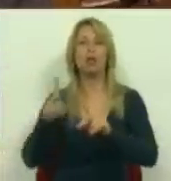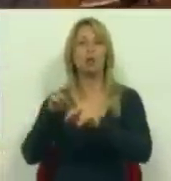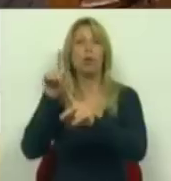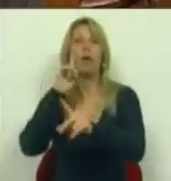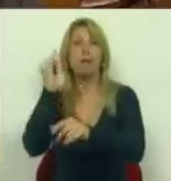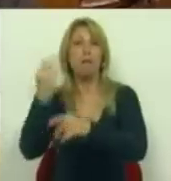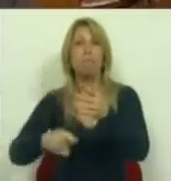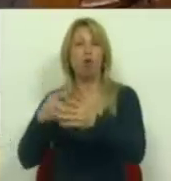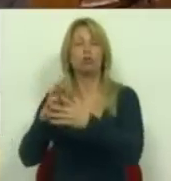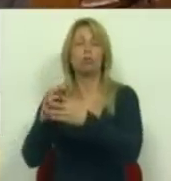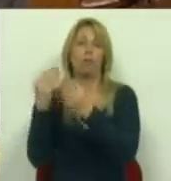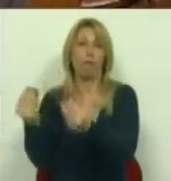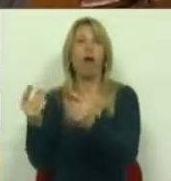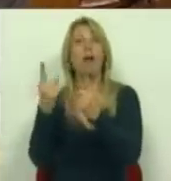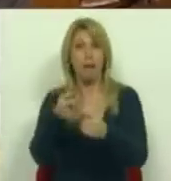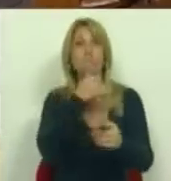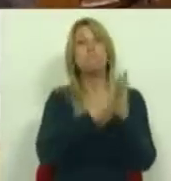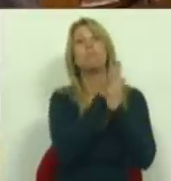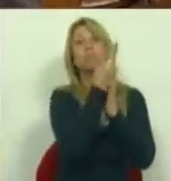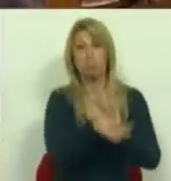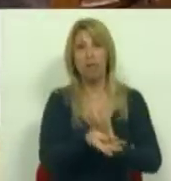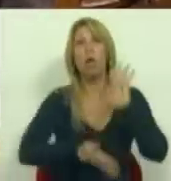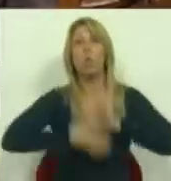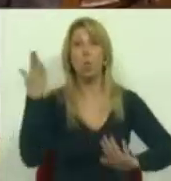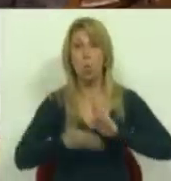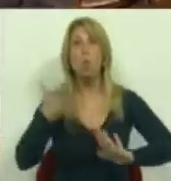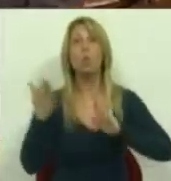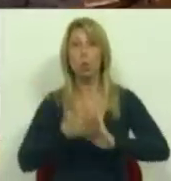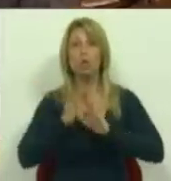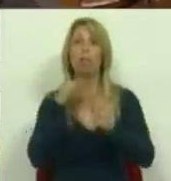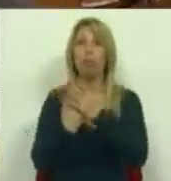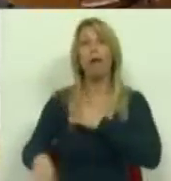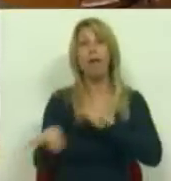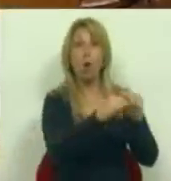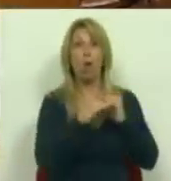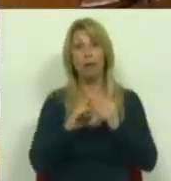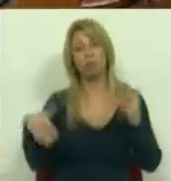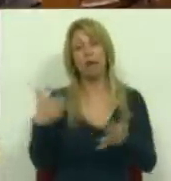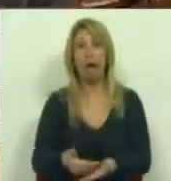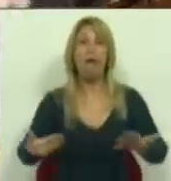urgentes para trazer igualdade, onde até hoje tem reinado a iniquidade. Disse.